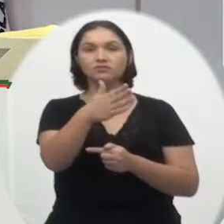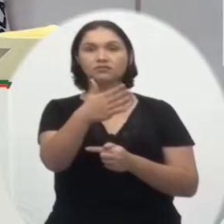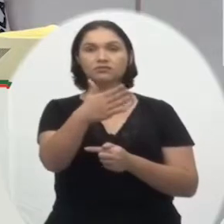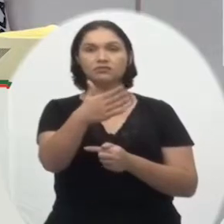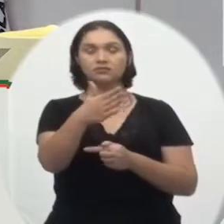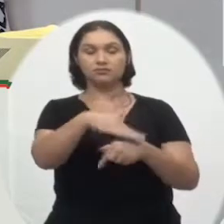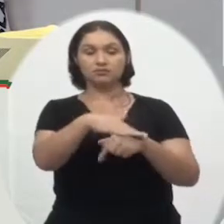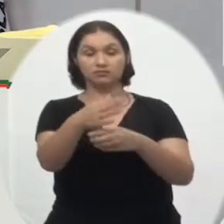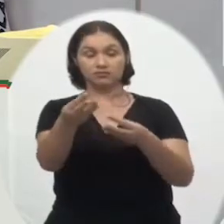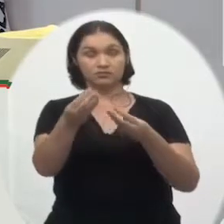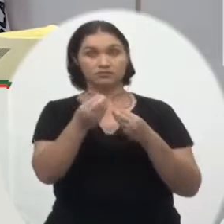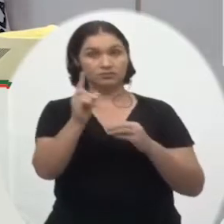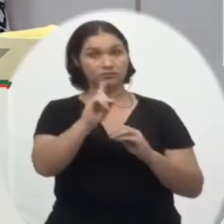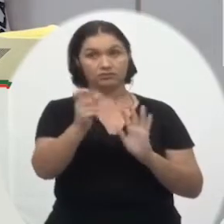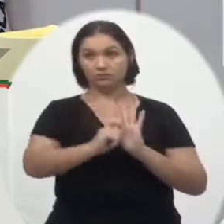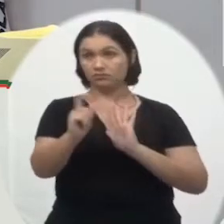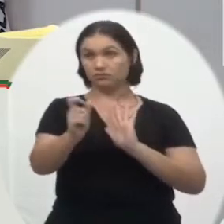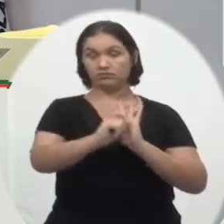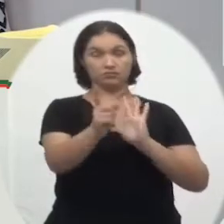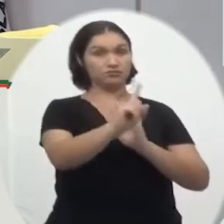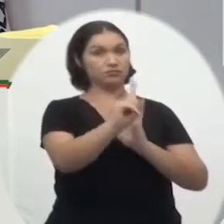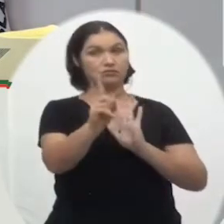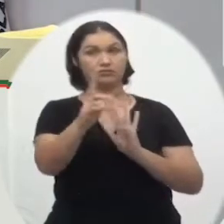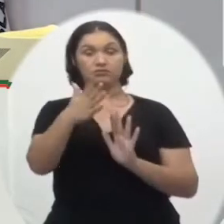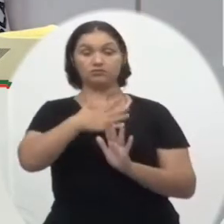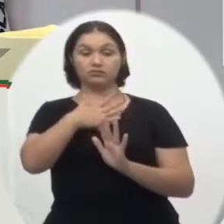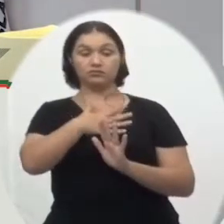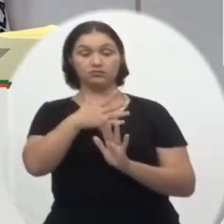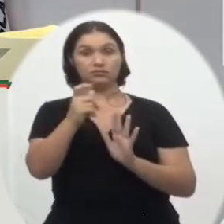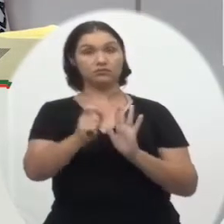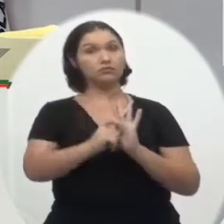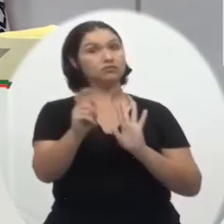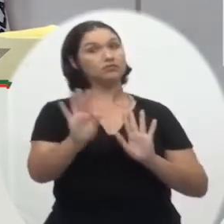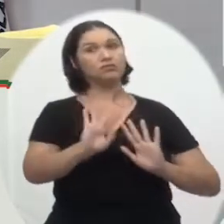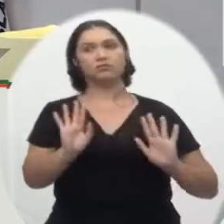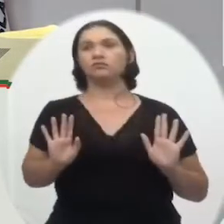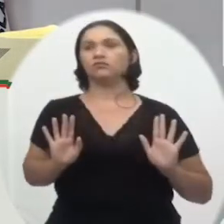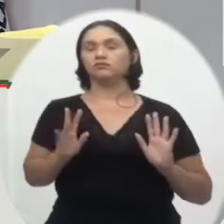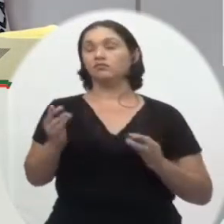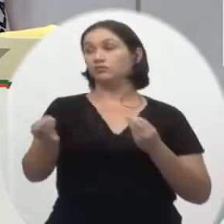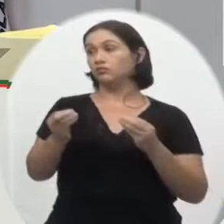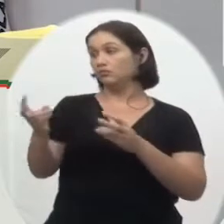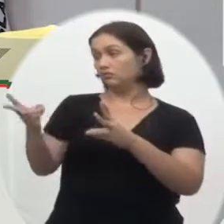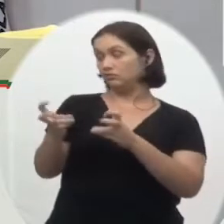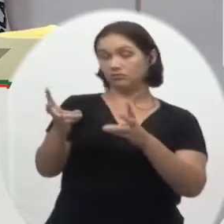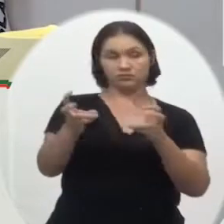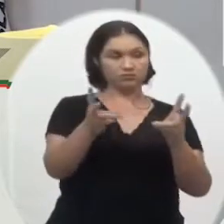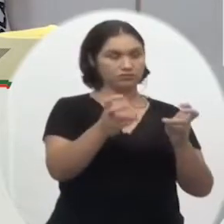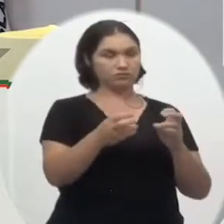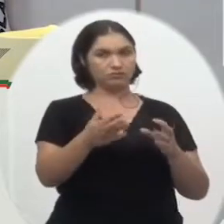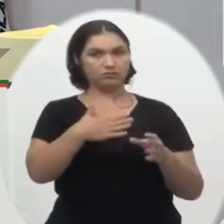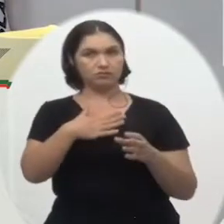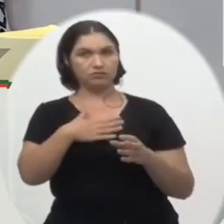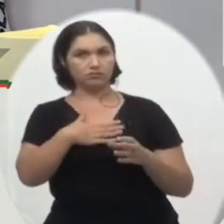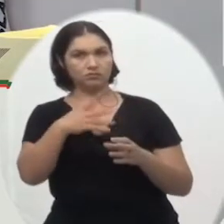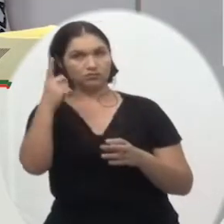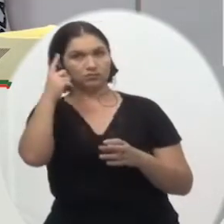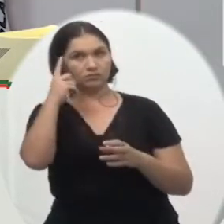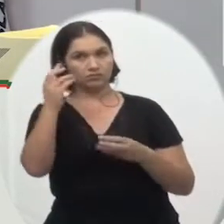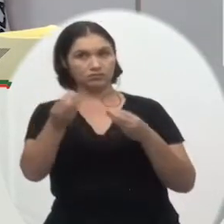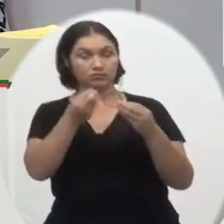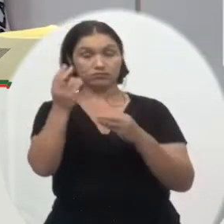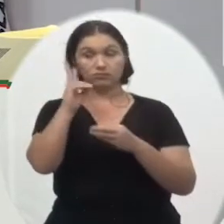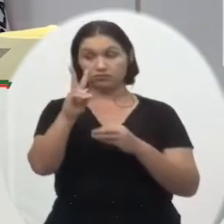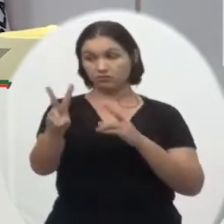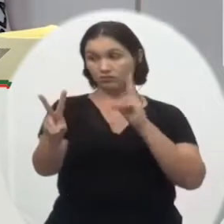são as minhas posições, meus posicionamentos, é o meu jeito de ver as coisas, é a ideia que tenho de cada